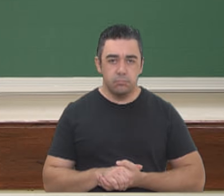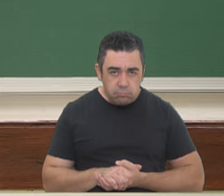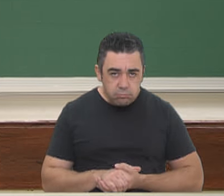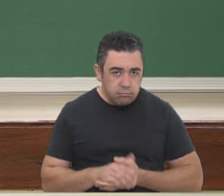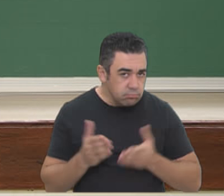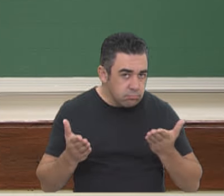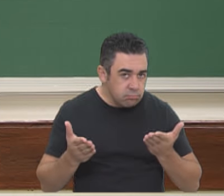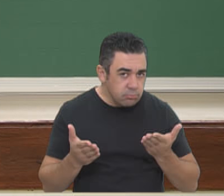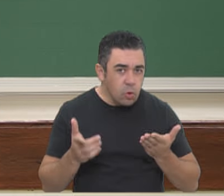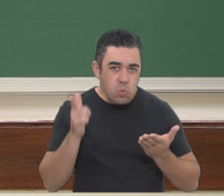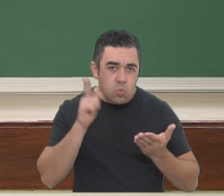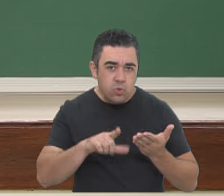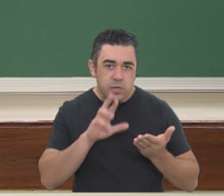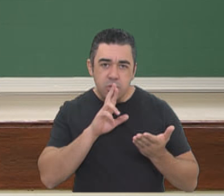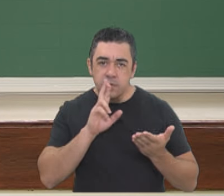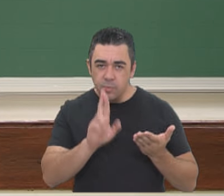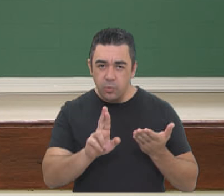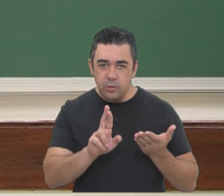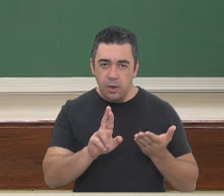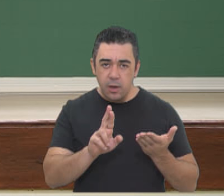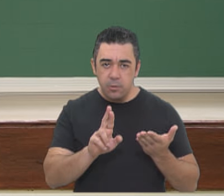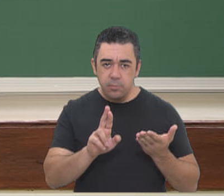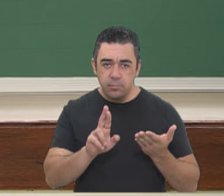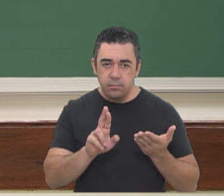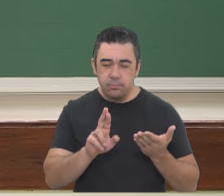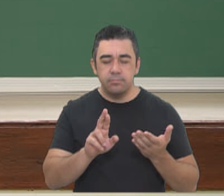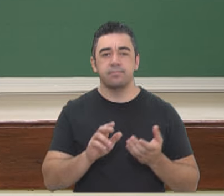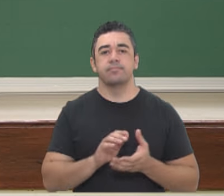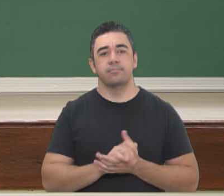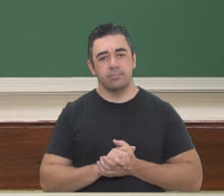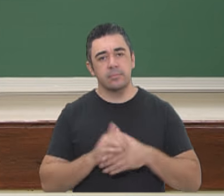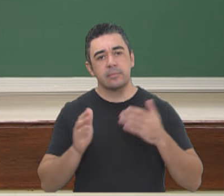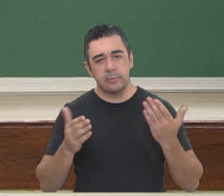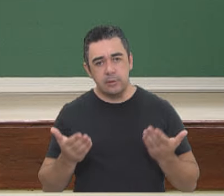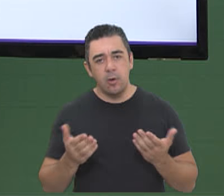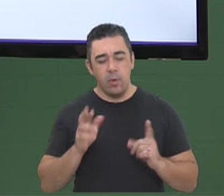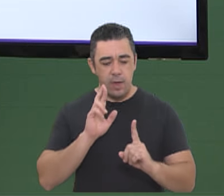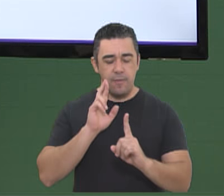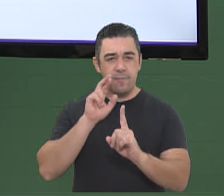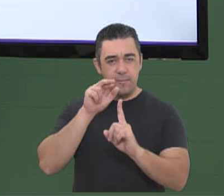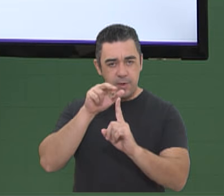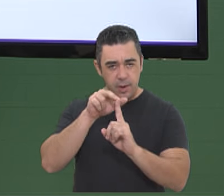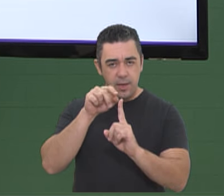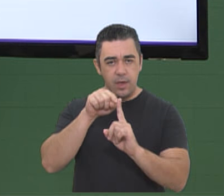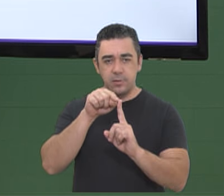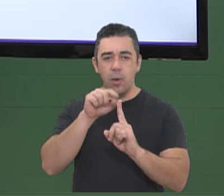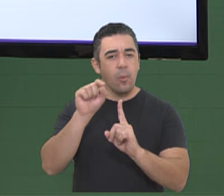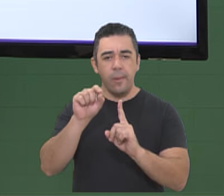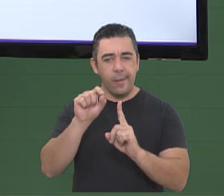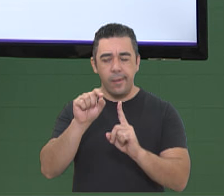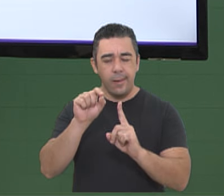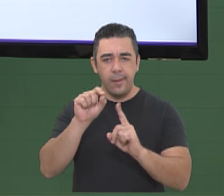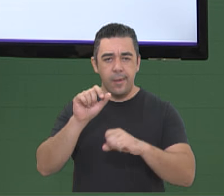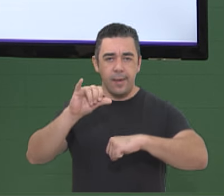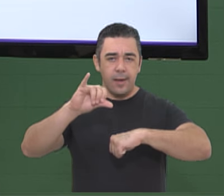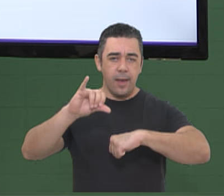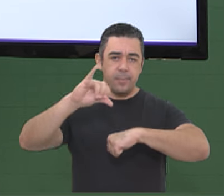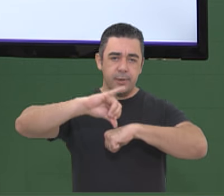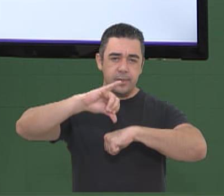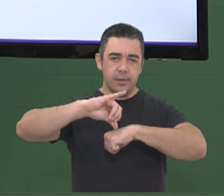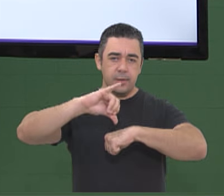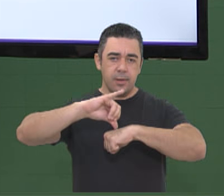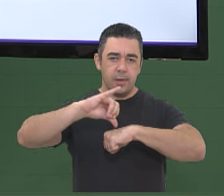aí, pessoal? Conseguiram responder? A partir do referencial que é a capital, em